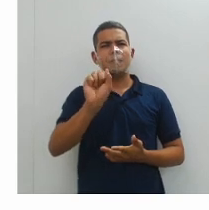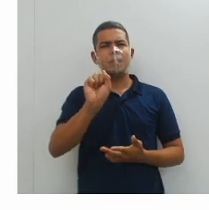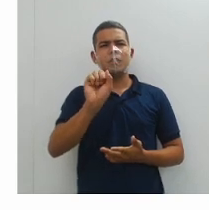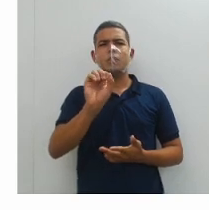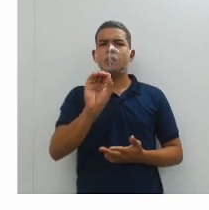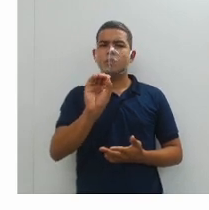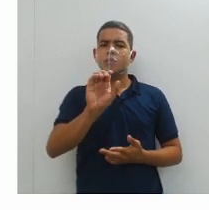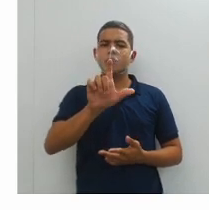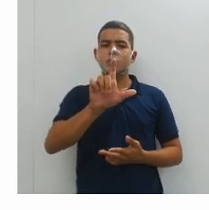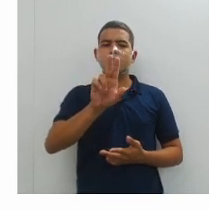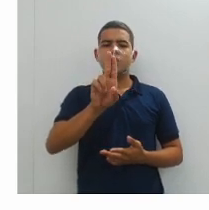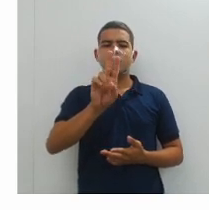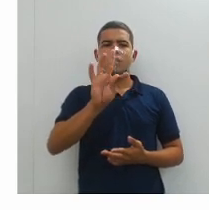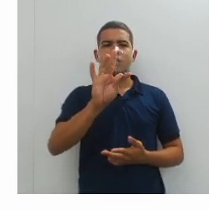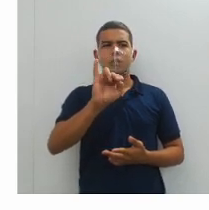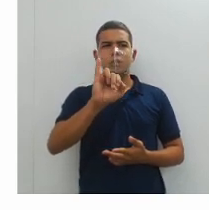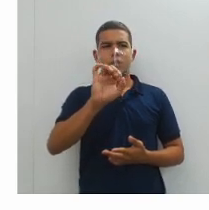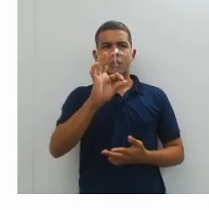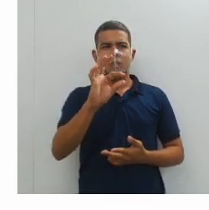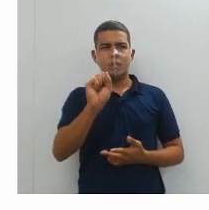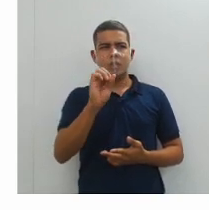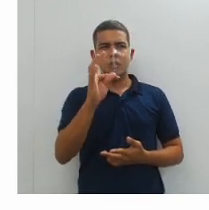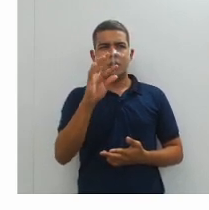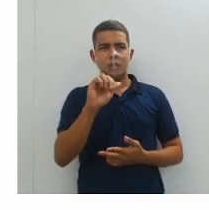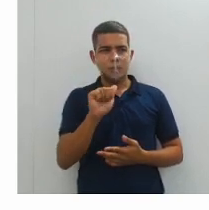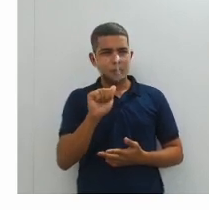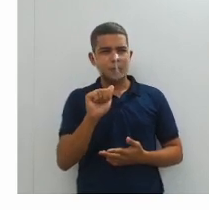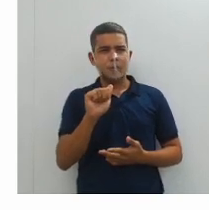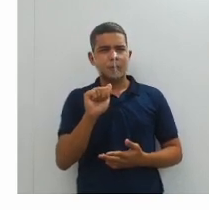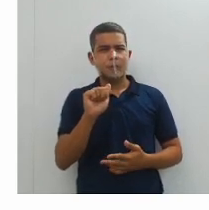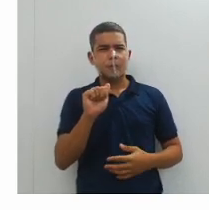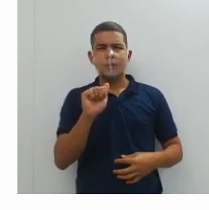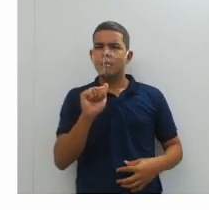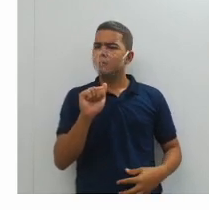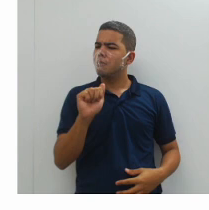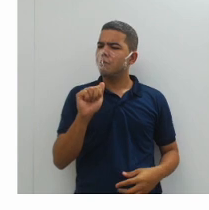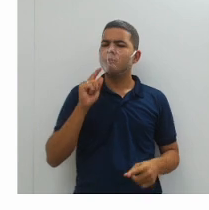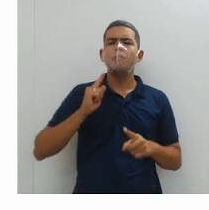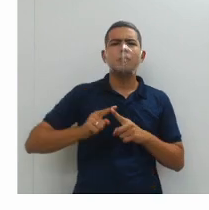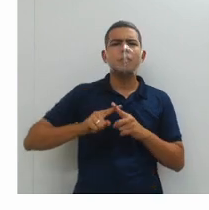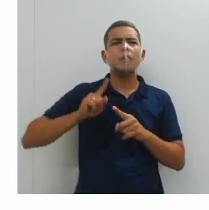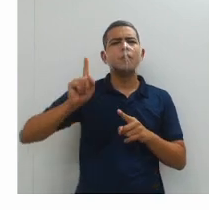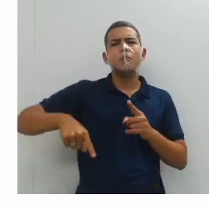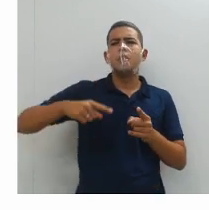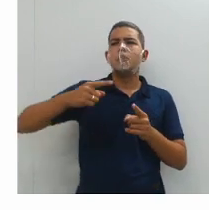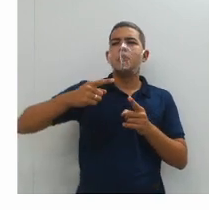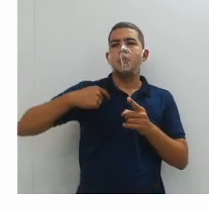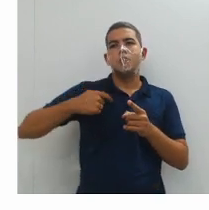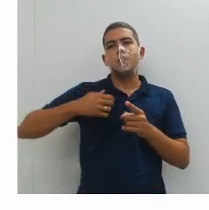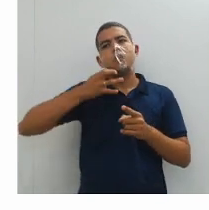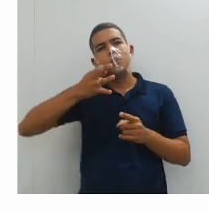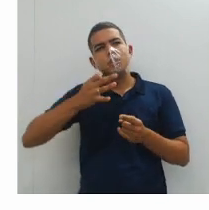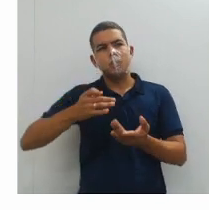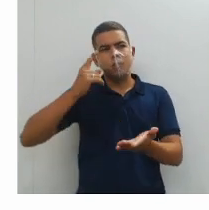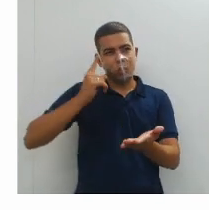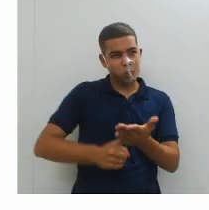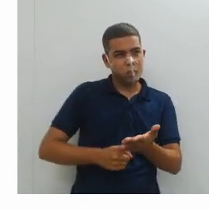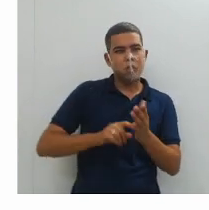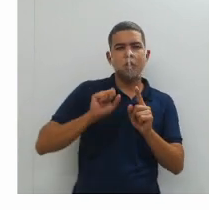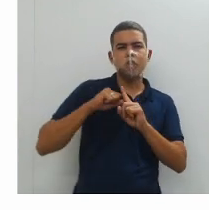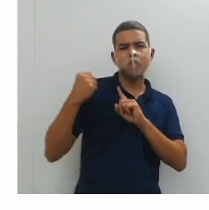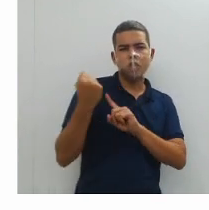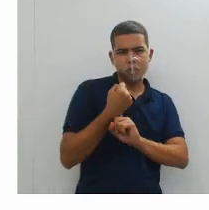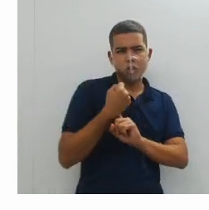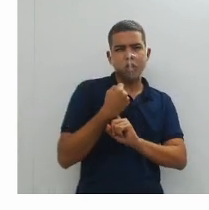absolutista, tá certo? E por que ele vai propor o contrato social? Tá bom. Em